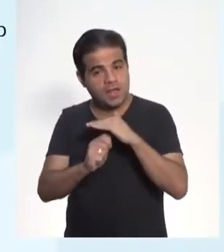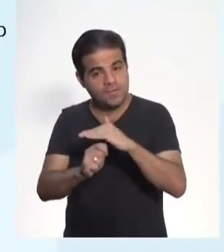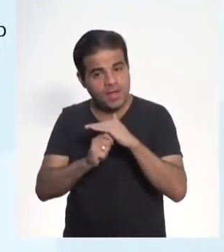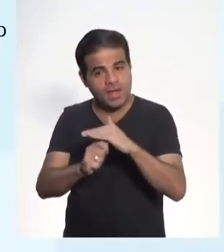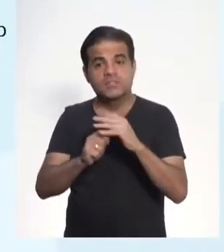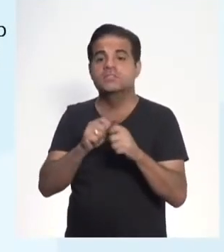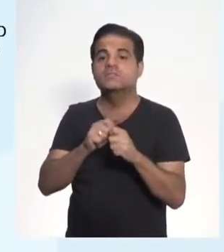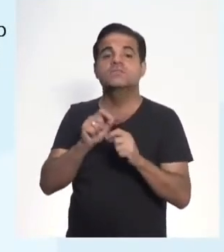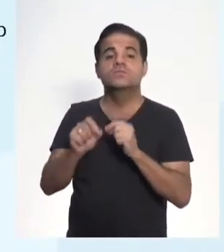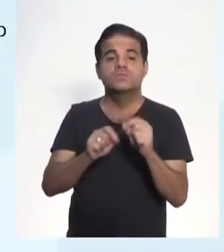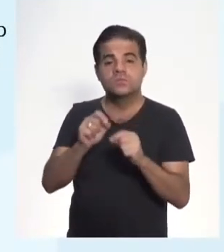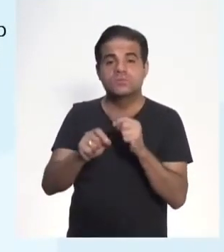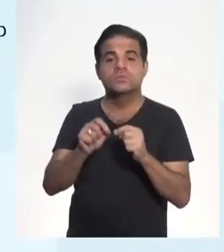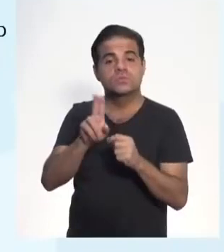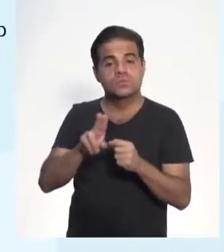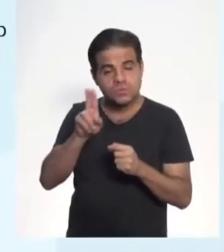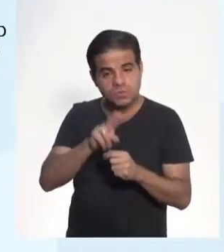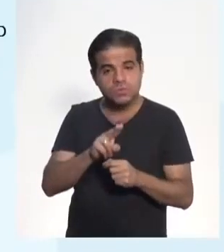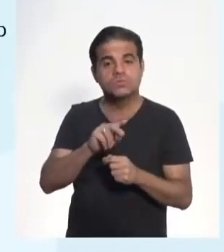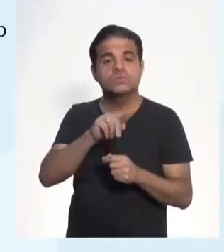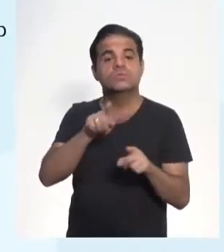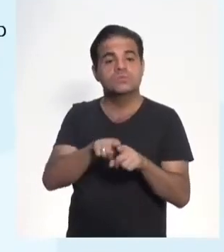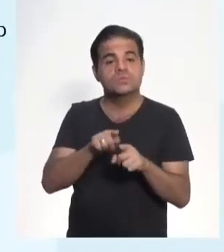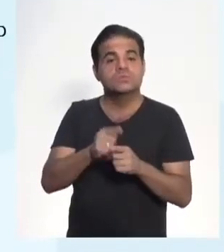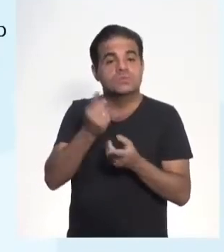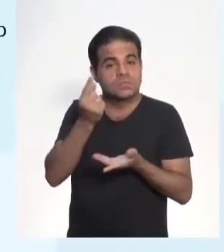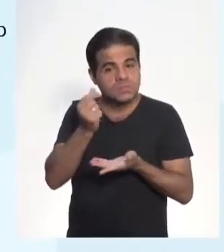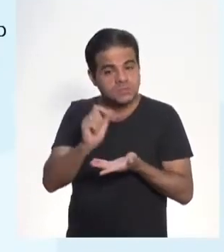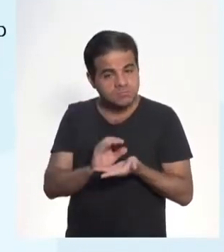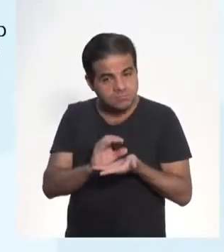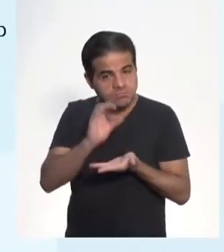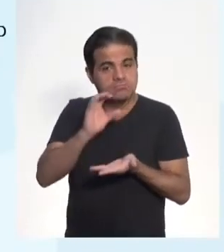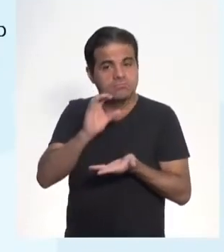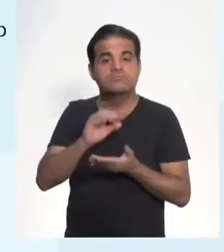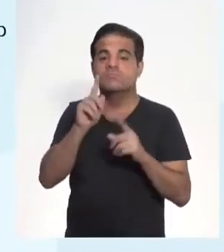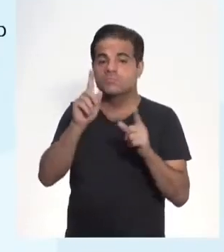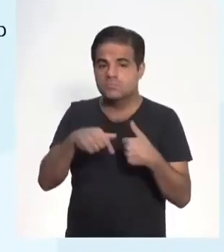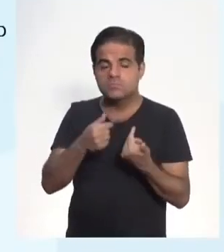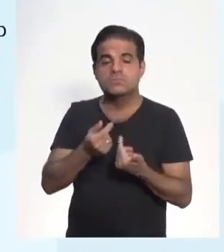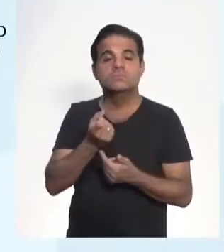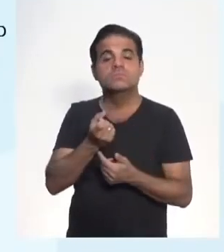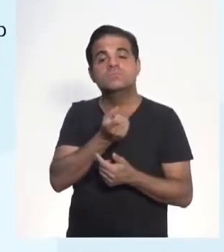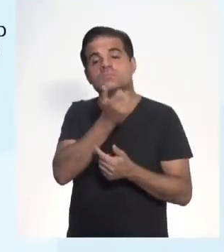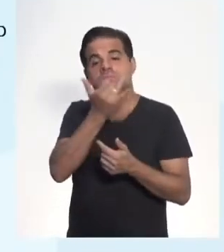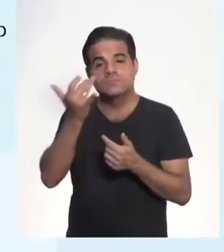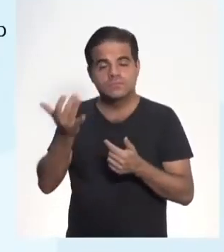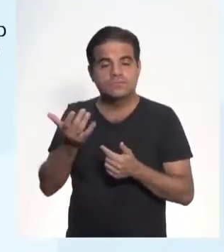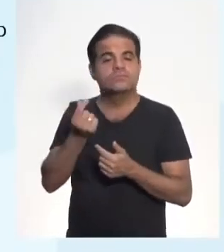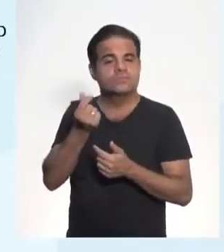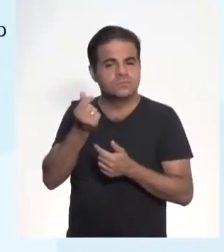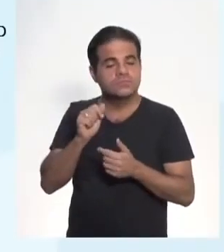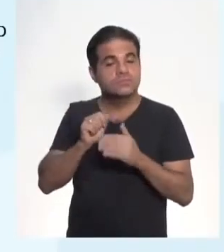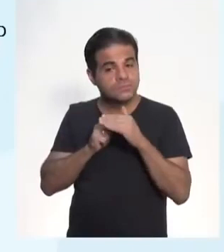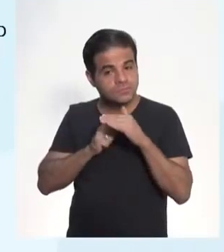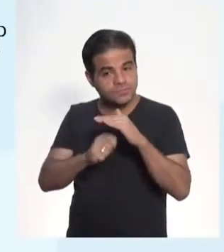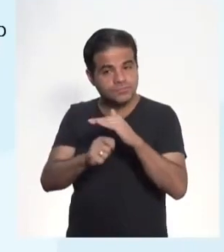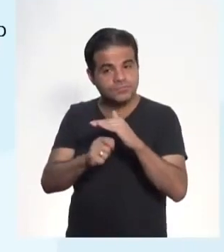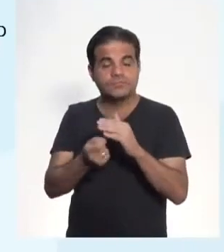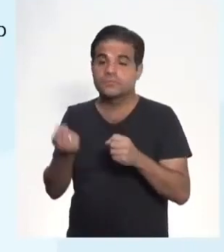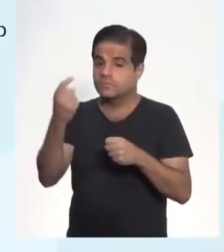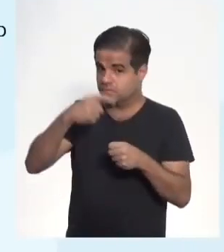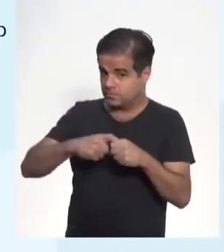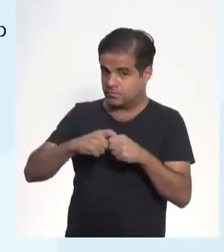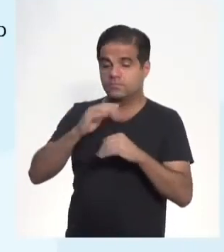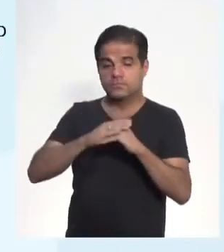e a quem faz uso dela e tem grande liquidez. A liquidez é o quão o dinheiro que você investe, ele volta